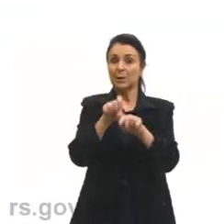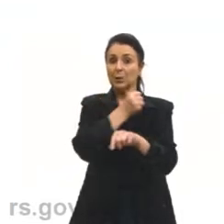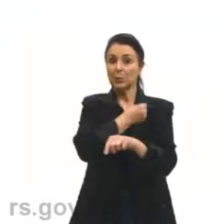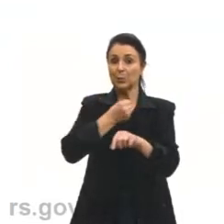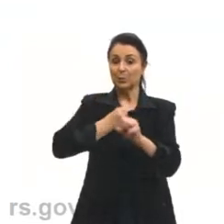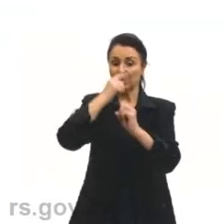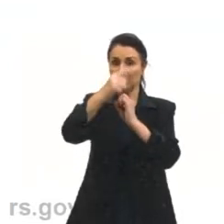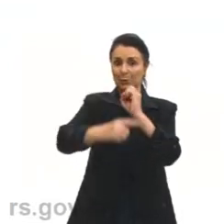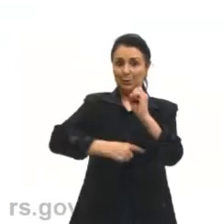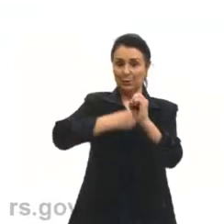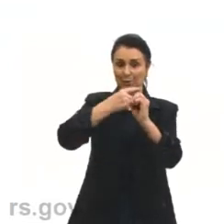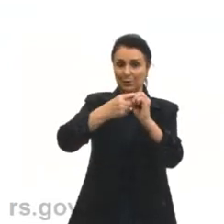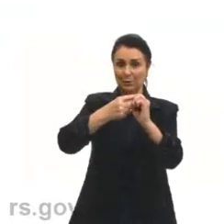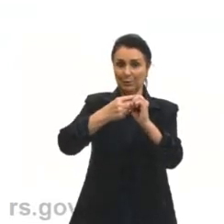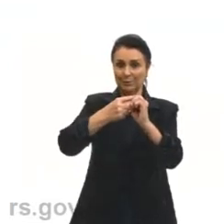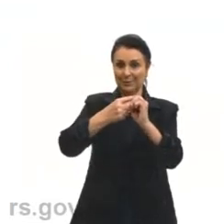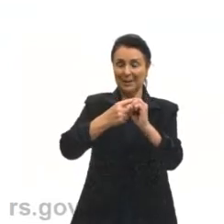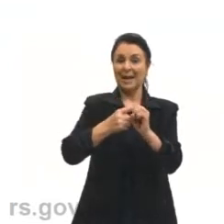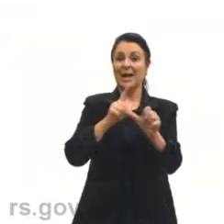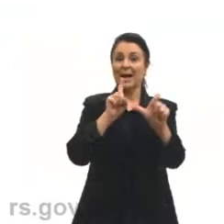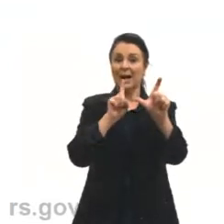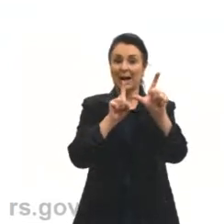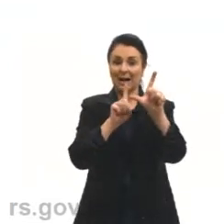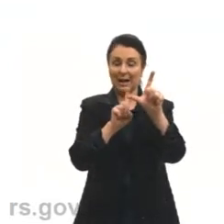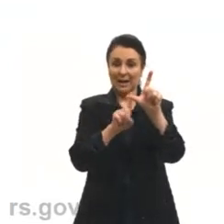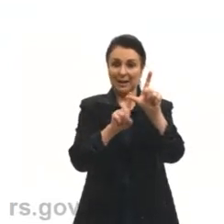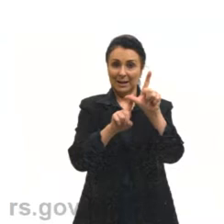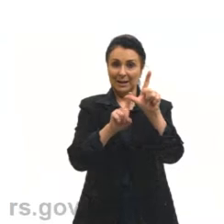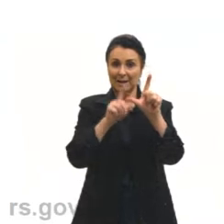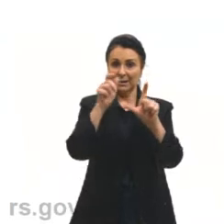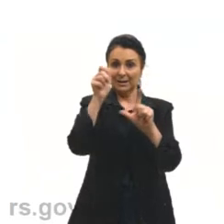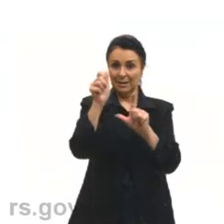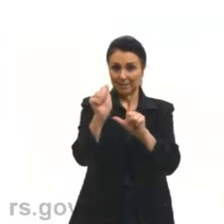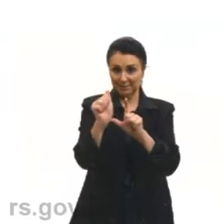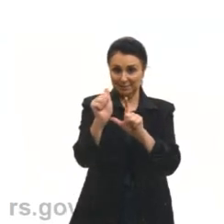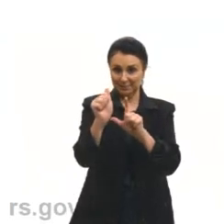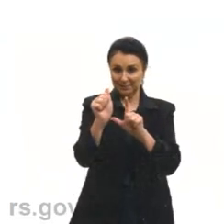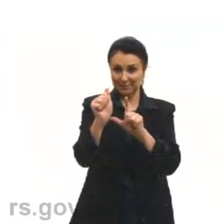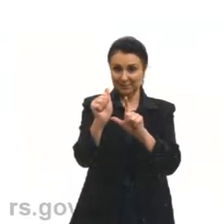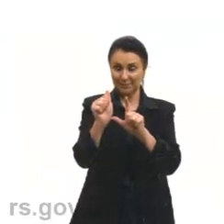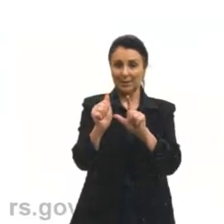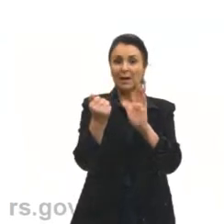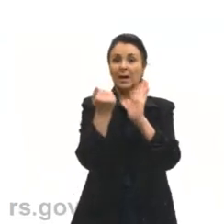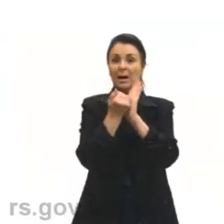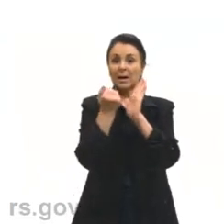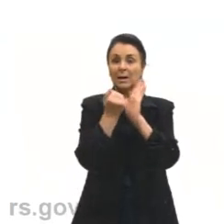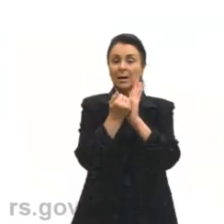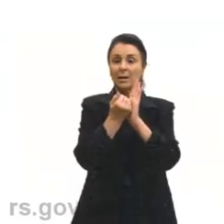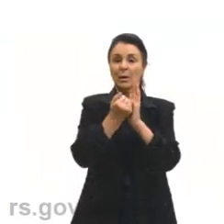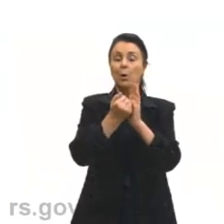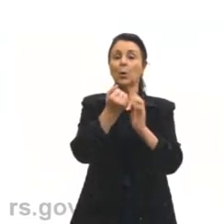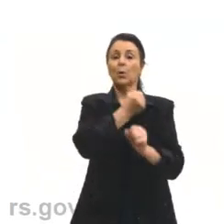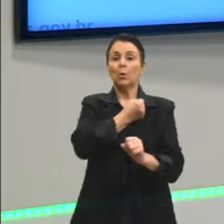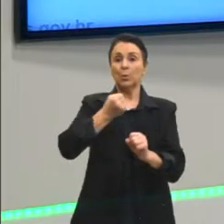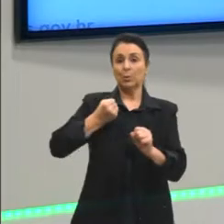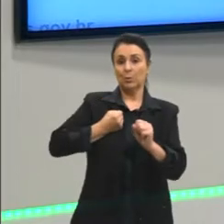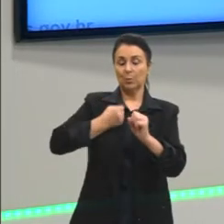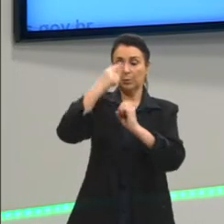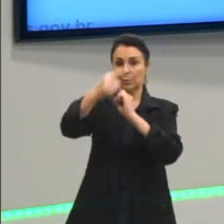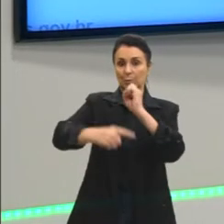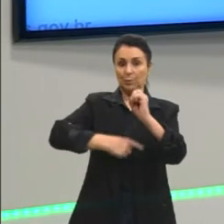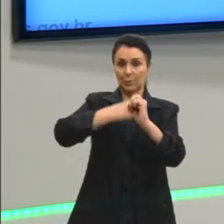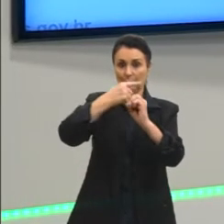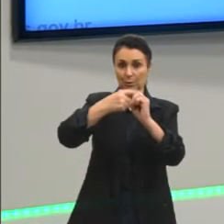massa ele é representado pela letra A é simbolizado pela letra A o número atômico ele é simbolizado pela letra